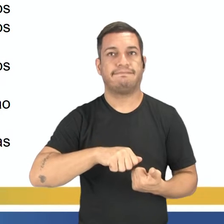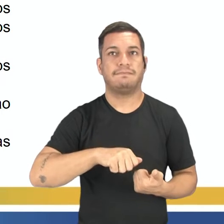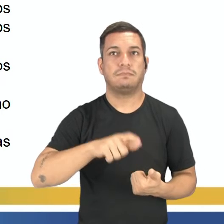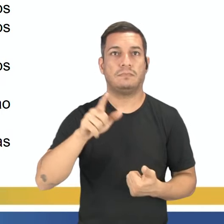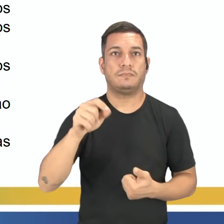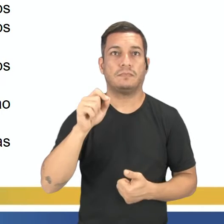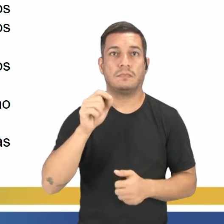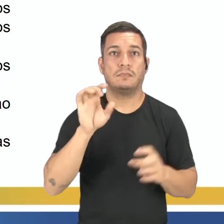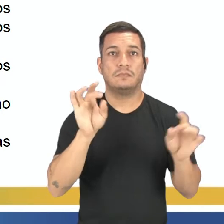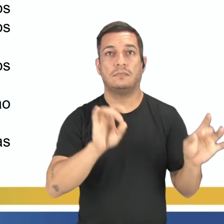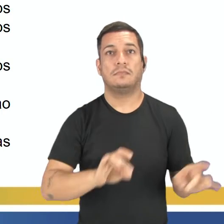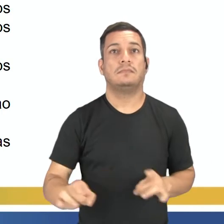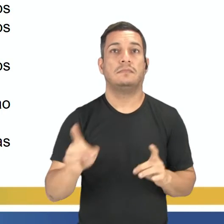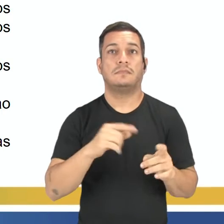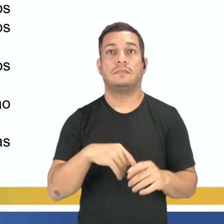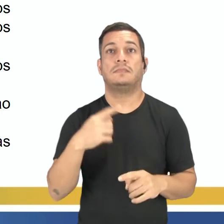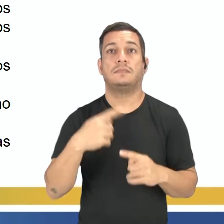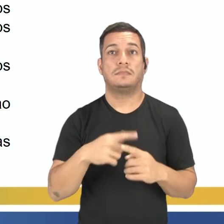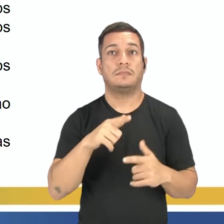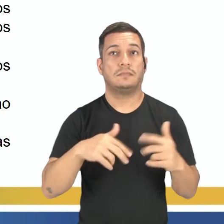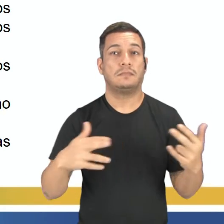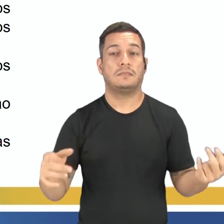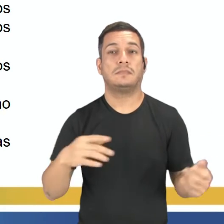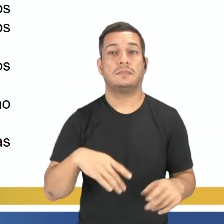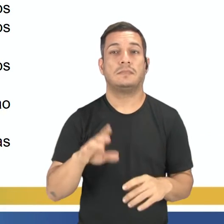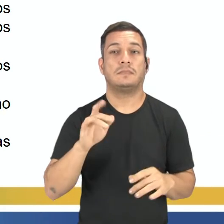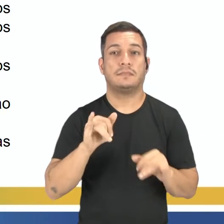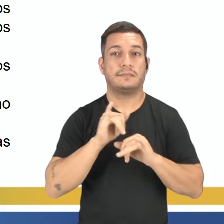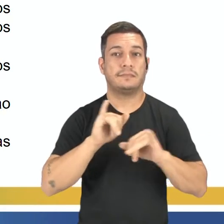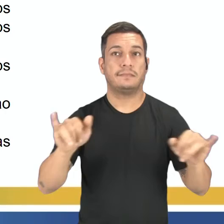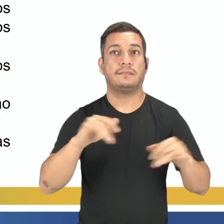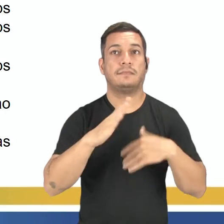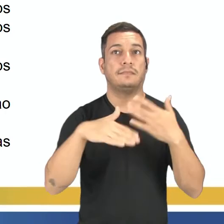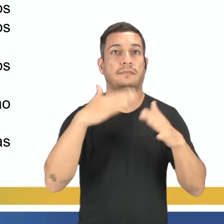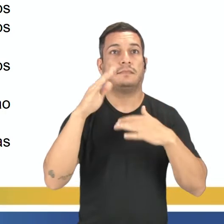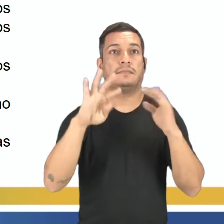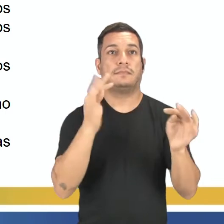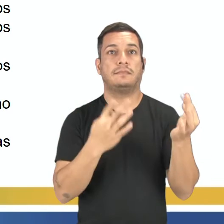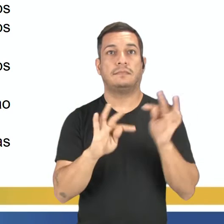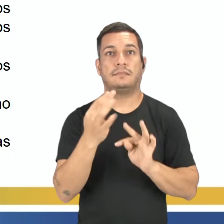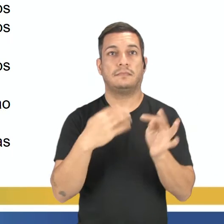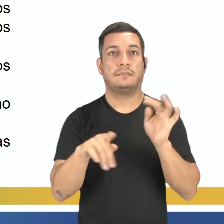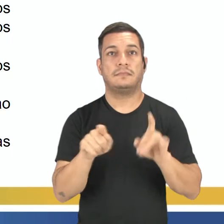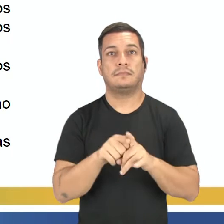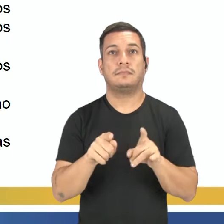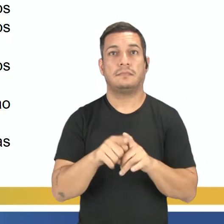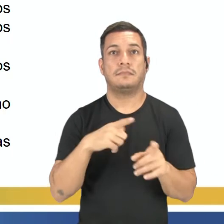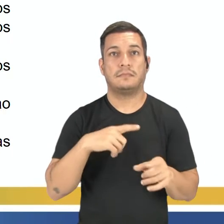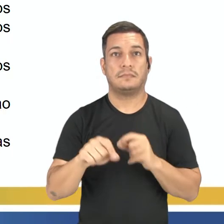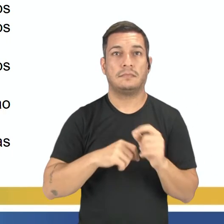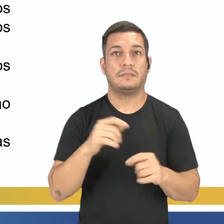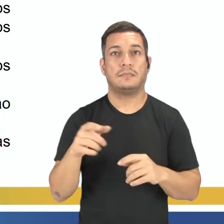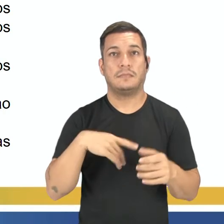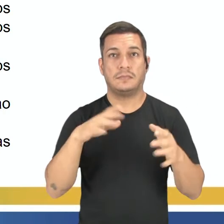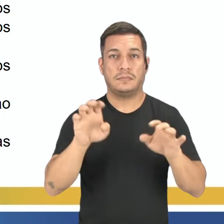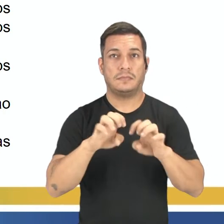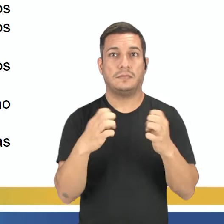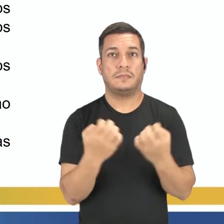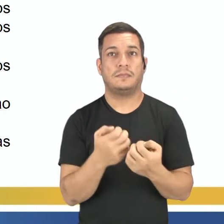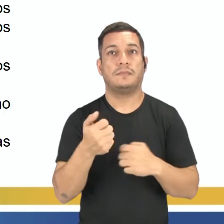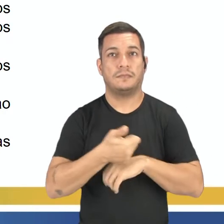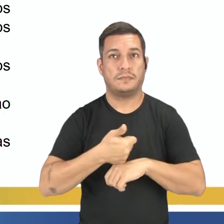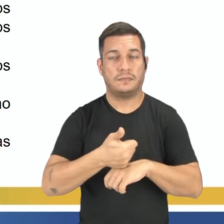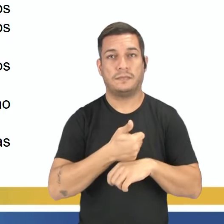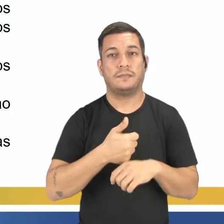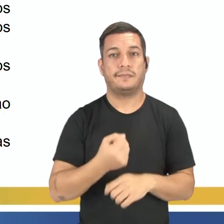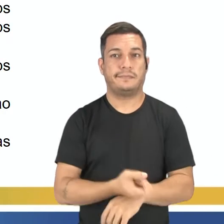coisificado especialmente por tornar-se produto midiático, pelo desenvolvimento tecnológico que permite transmissões de eventos com